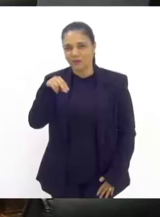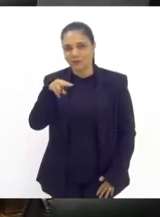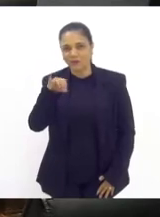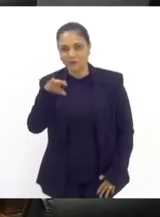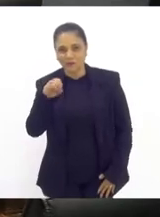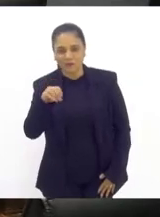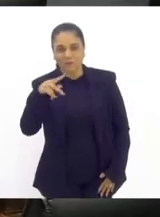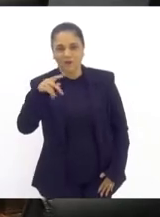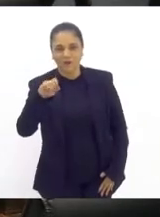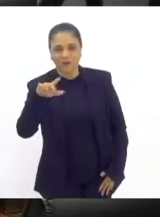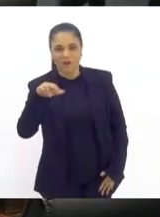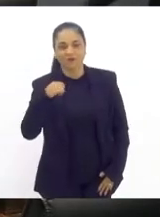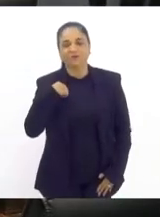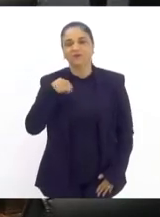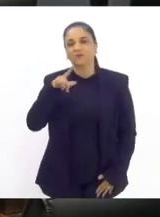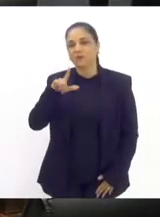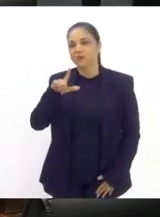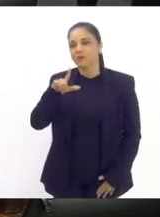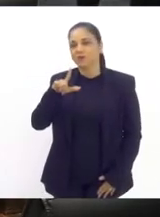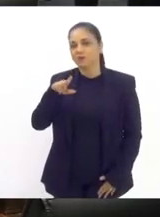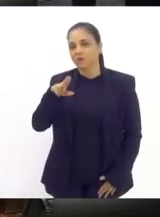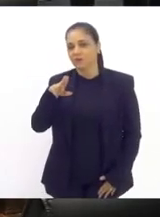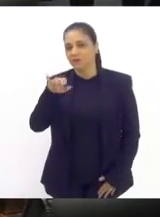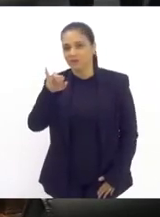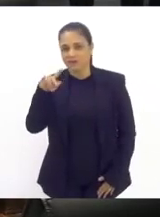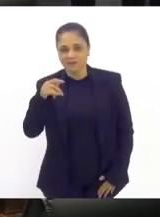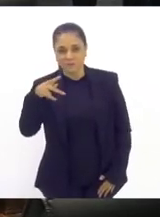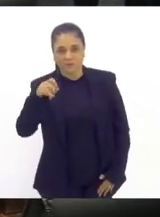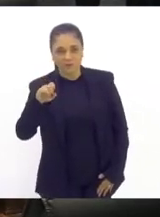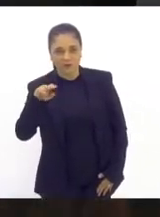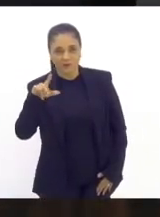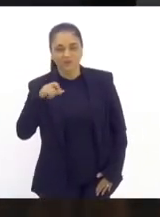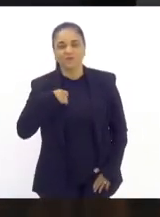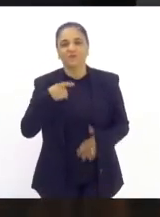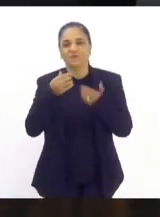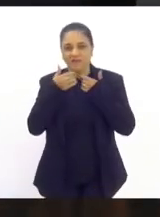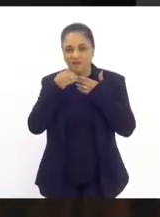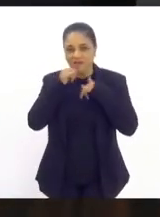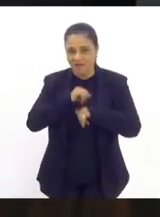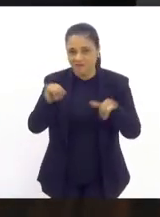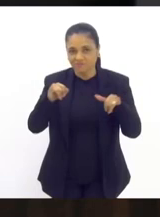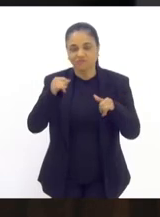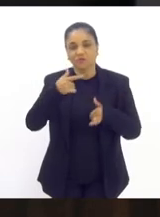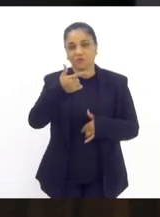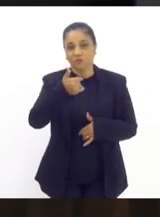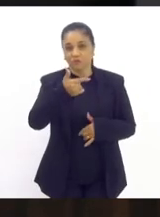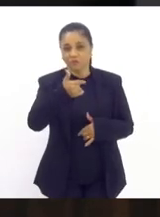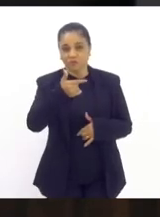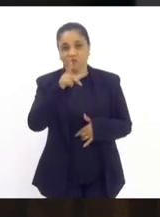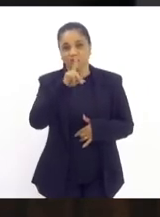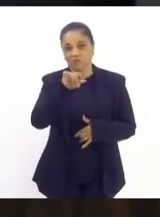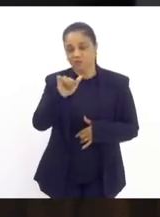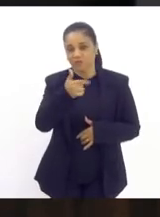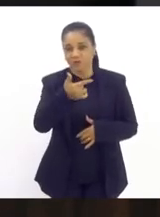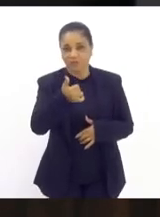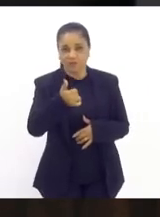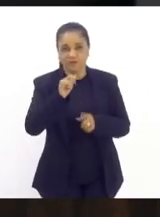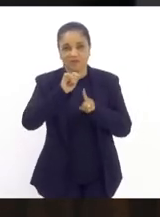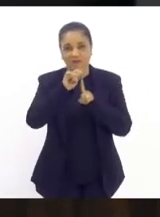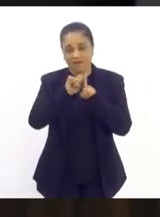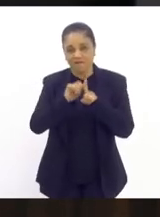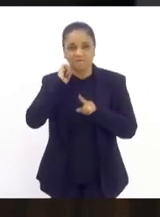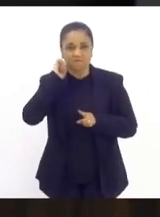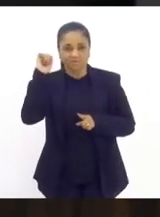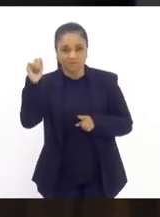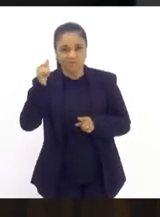Neto anuncio sessão Extraordinário de dia 12 de abril de 2003 redação